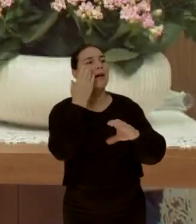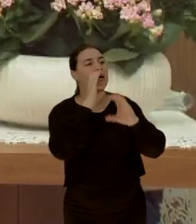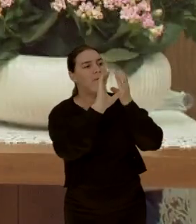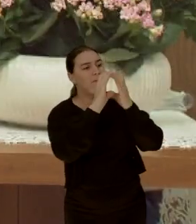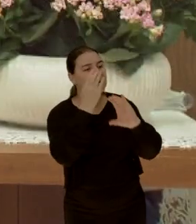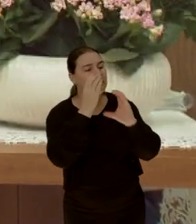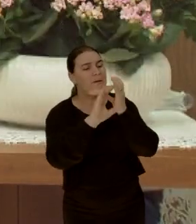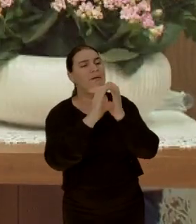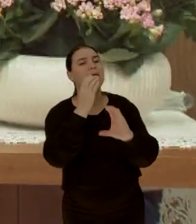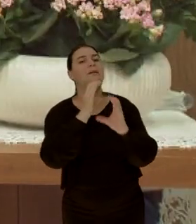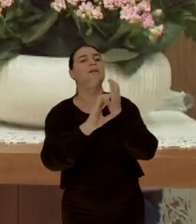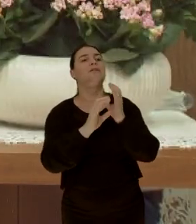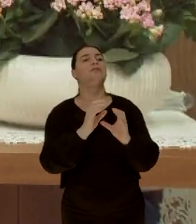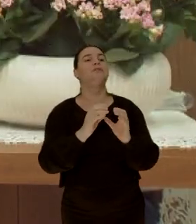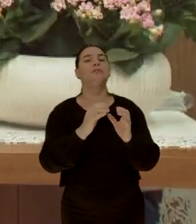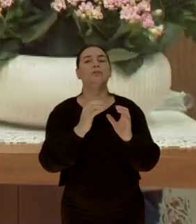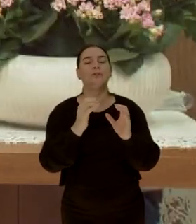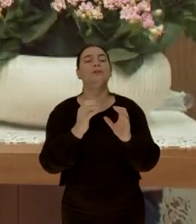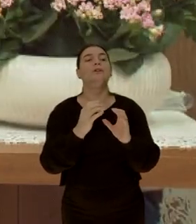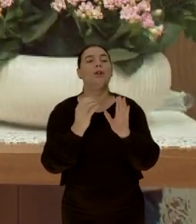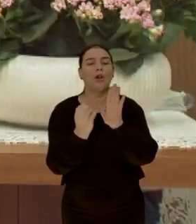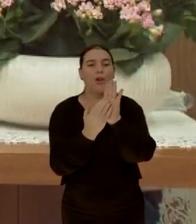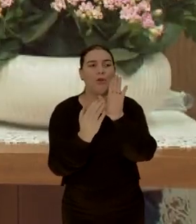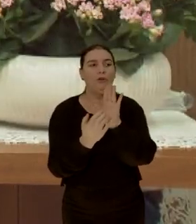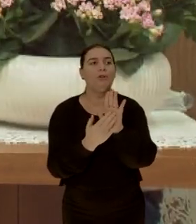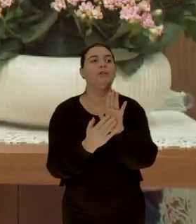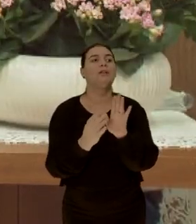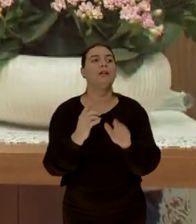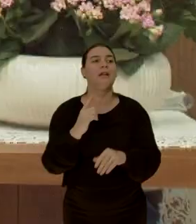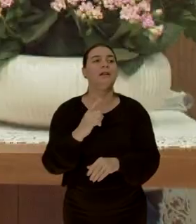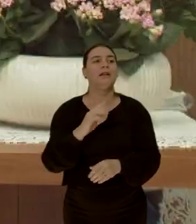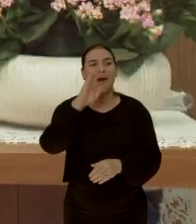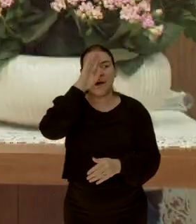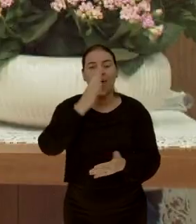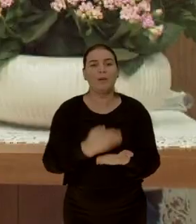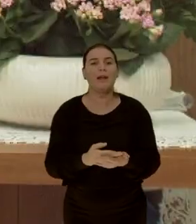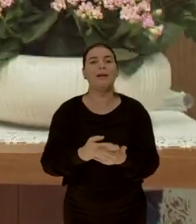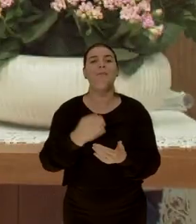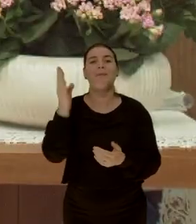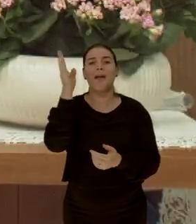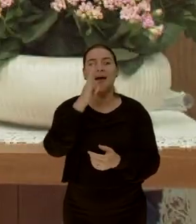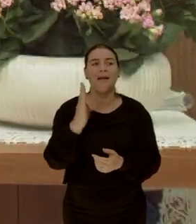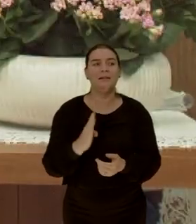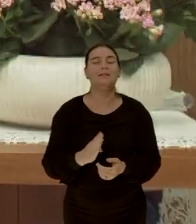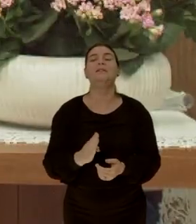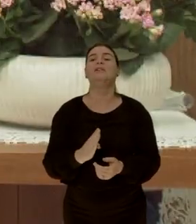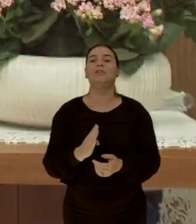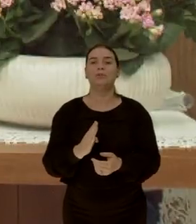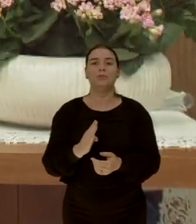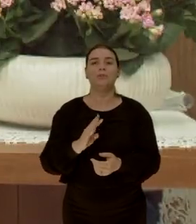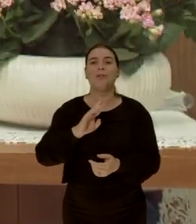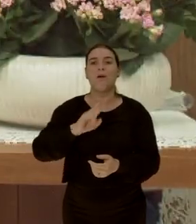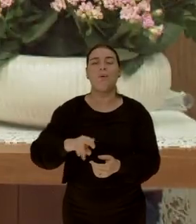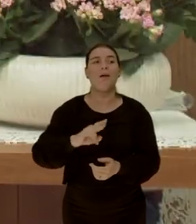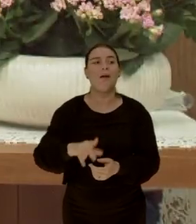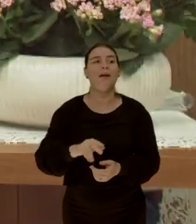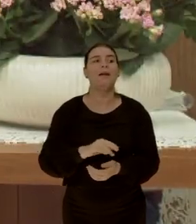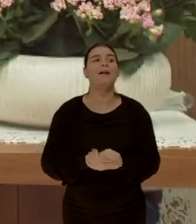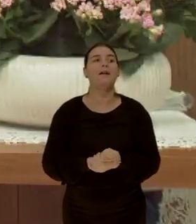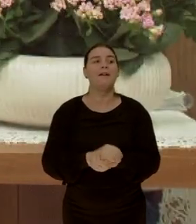cantar, não é? Os hinos, quem não crê brasileiro não é, aquelas coisas, paravam e incitavam o